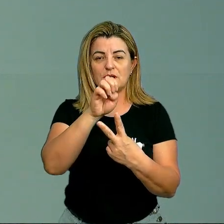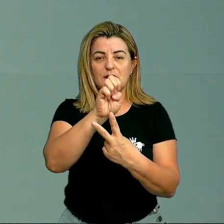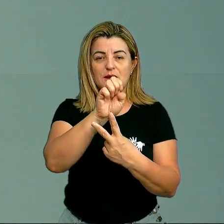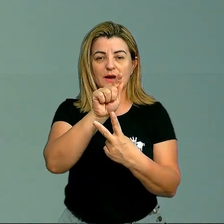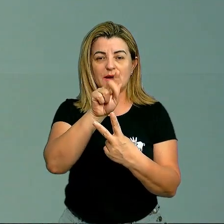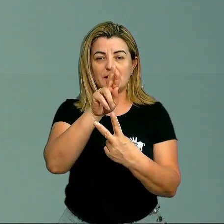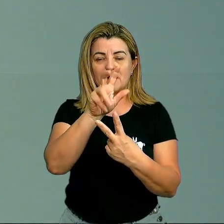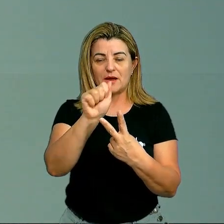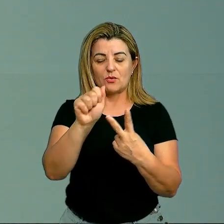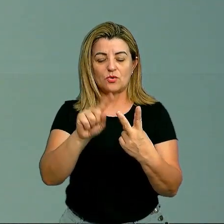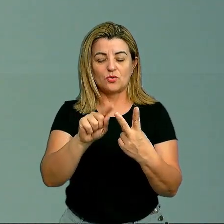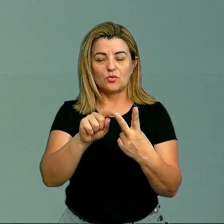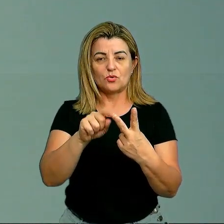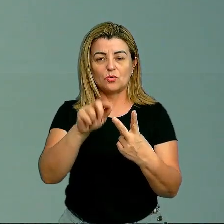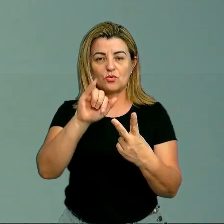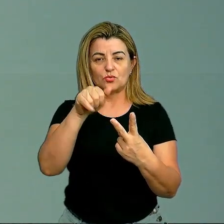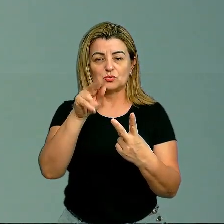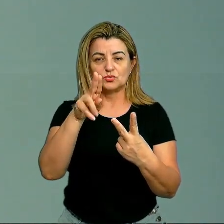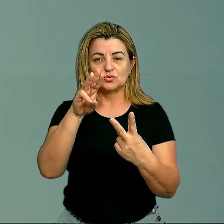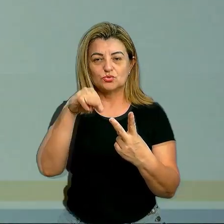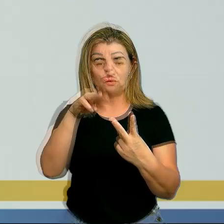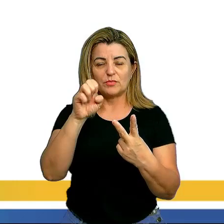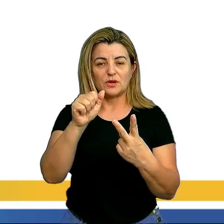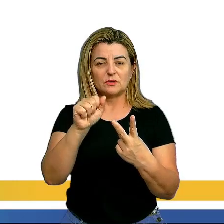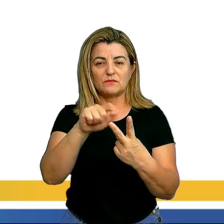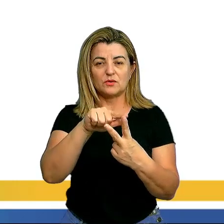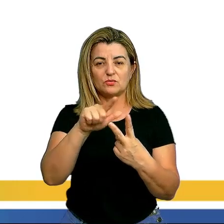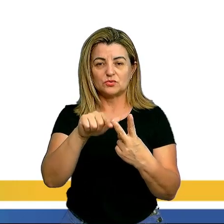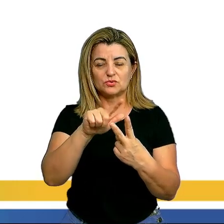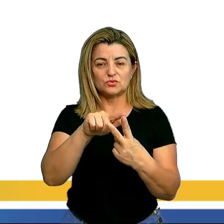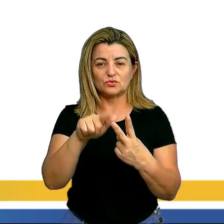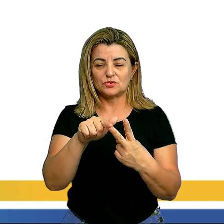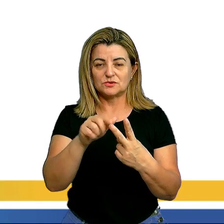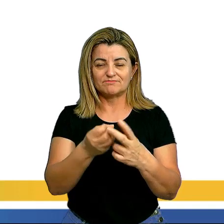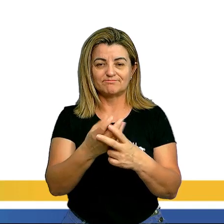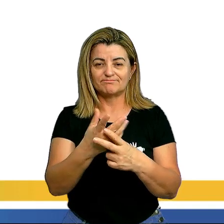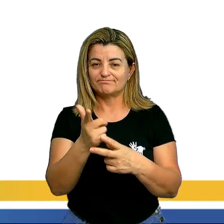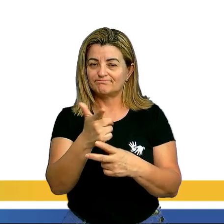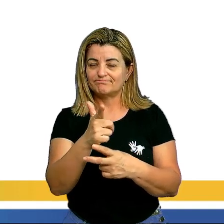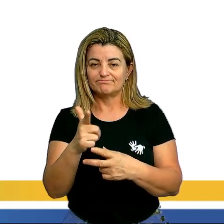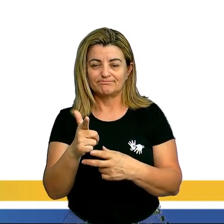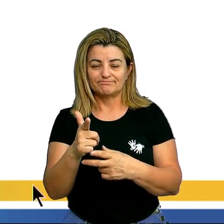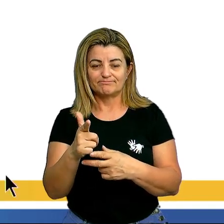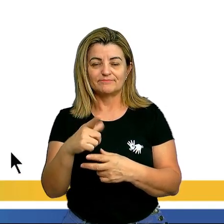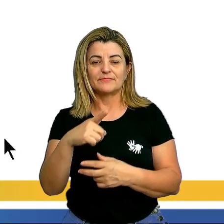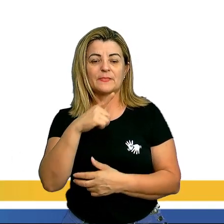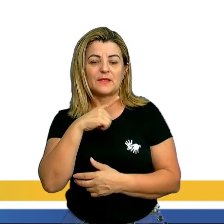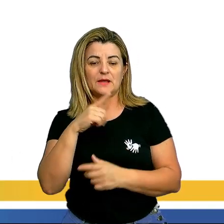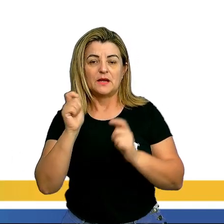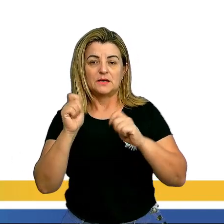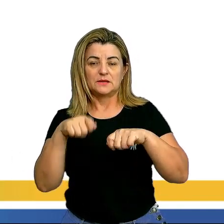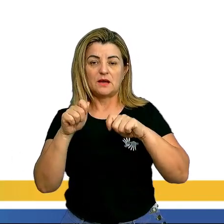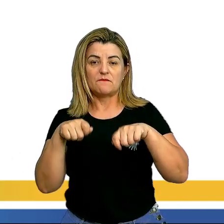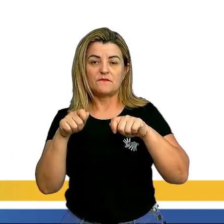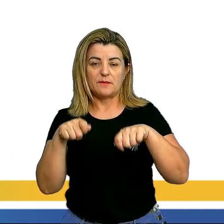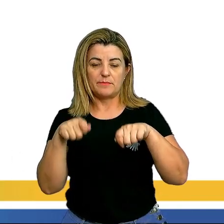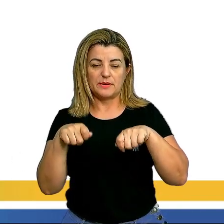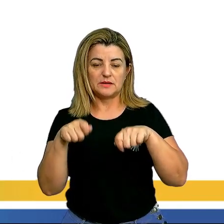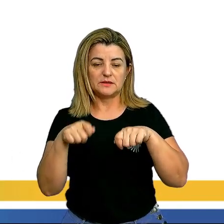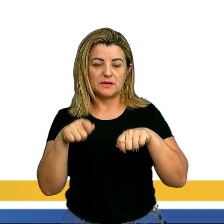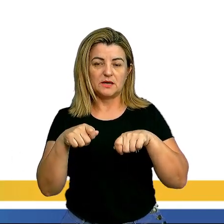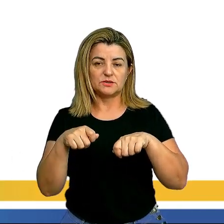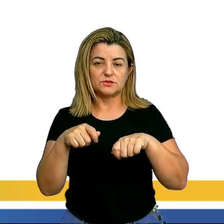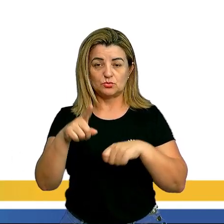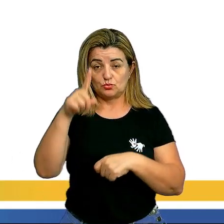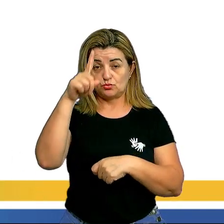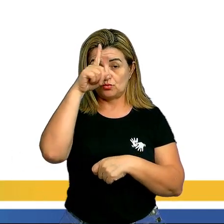é um híbrido estéril, ele não vai passar adiante, tá? E temos a viabilidade reduzida do